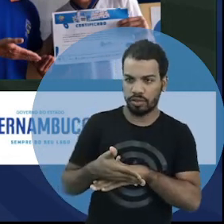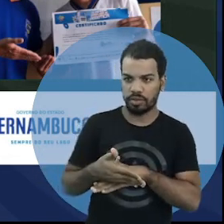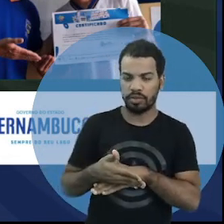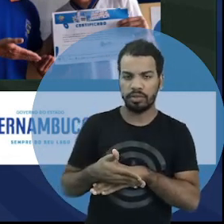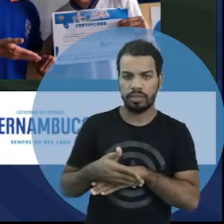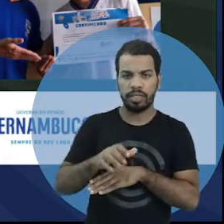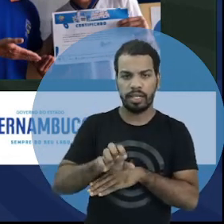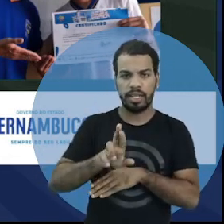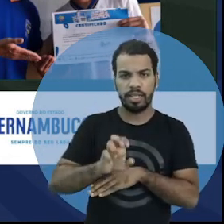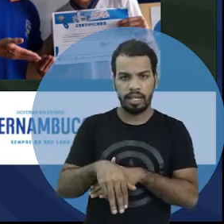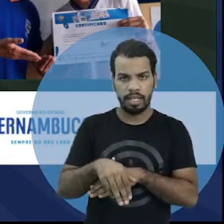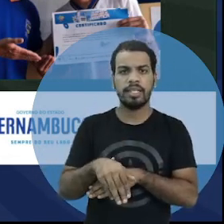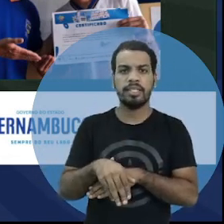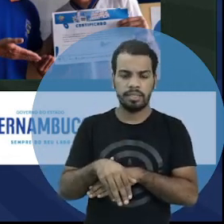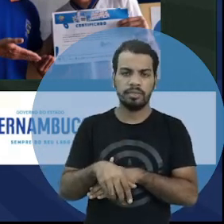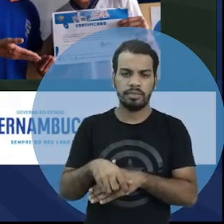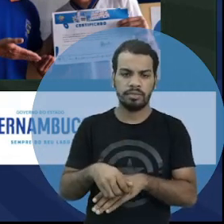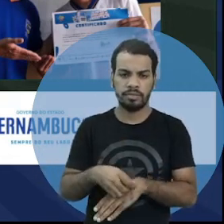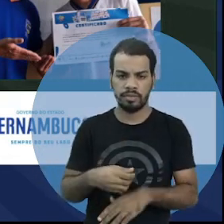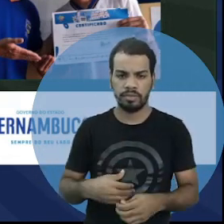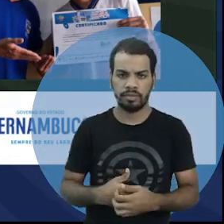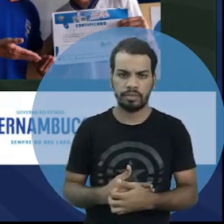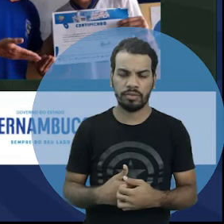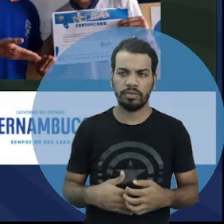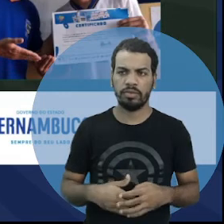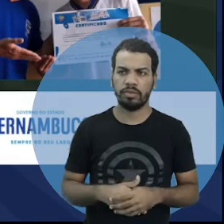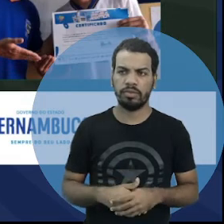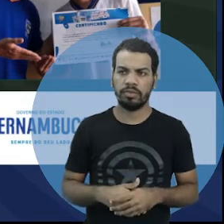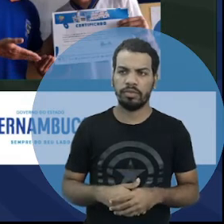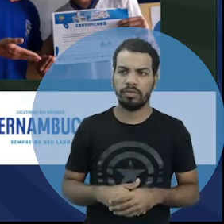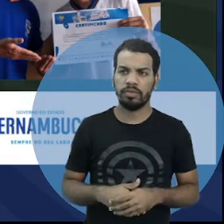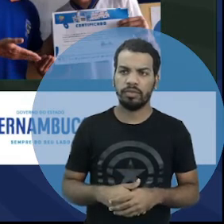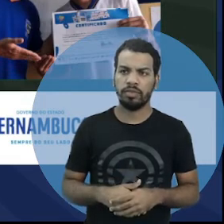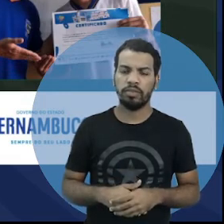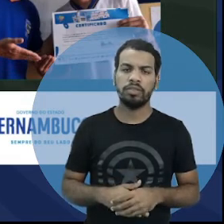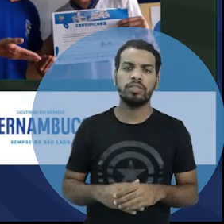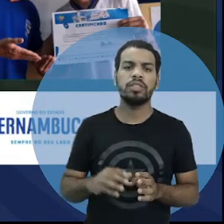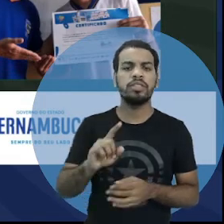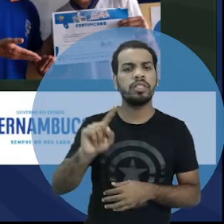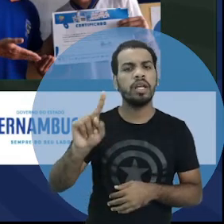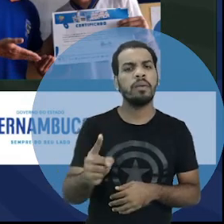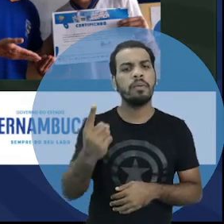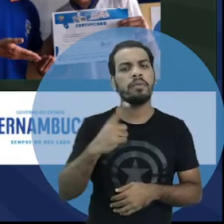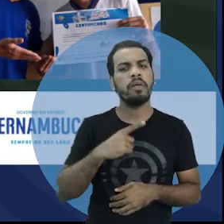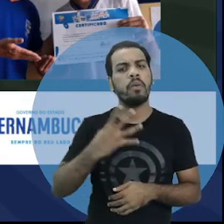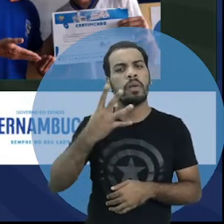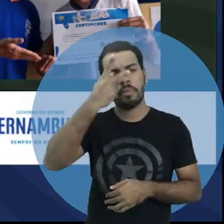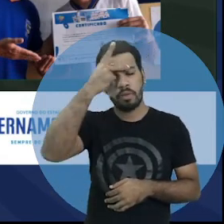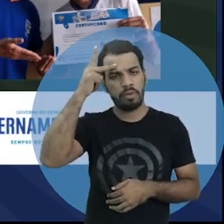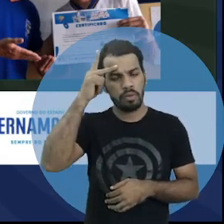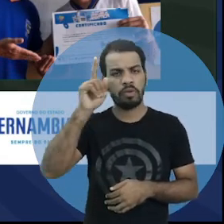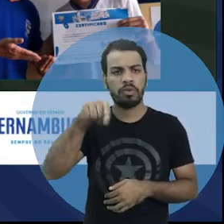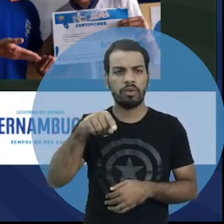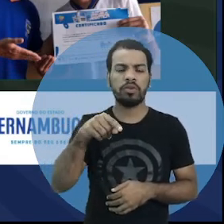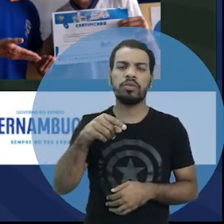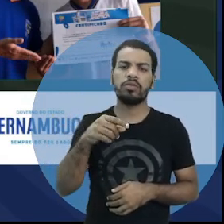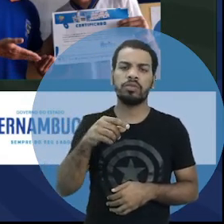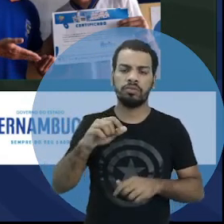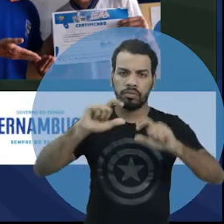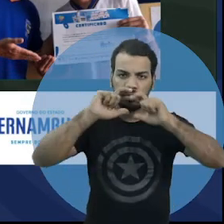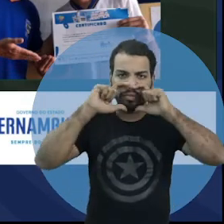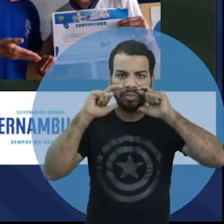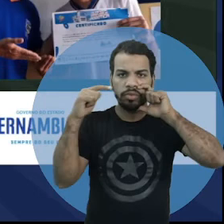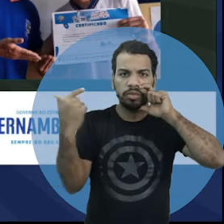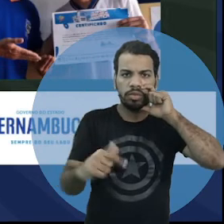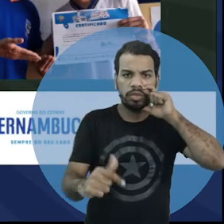ERENS, a ERENS Severino Cordeiro de Arruda. Nesse primeiro aí, onde tem aparecendo 4 pessoas, está totalmente sem máscara, pessoal,